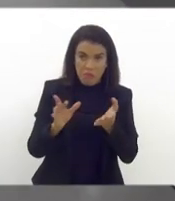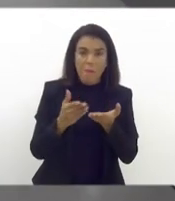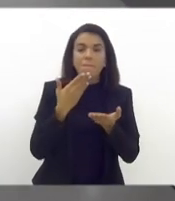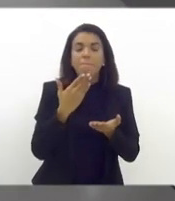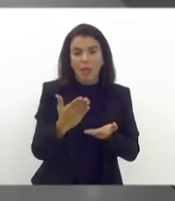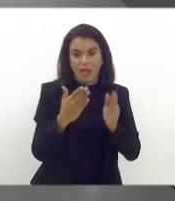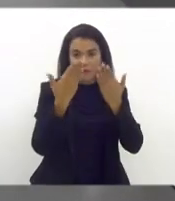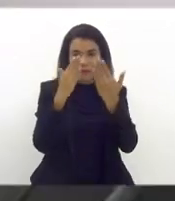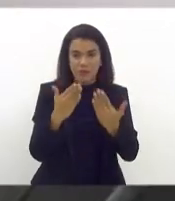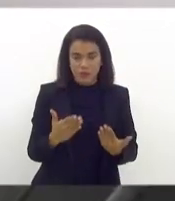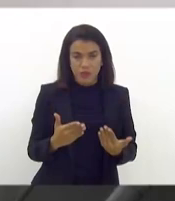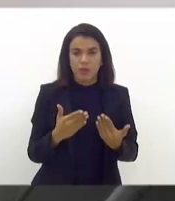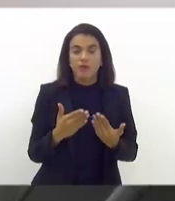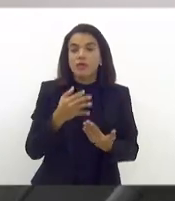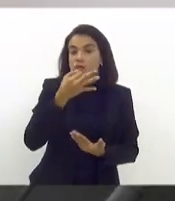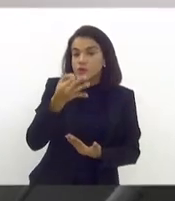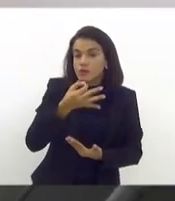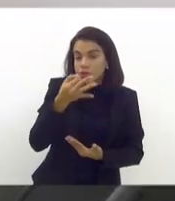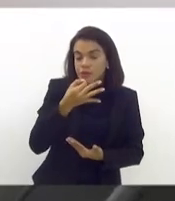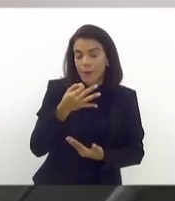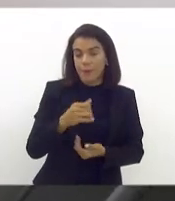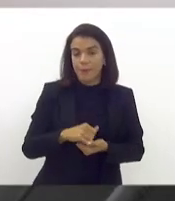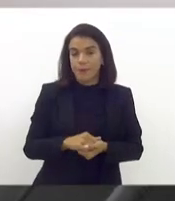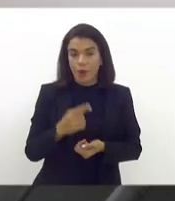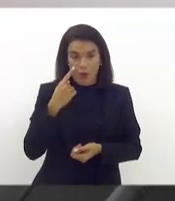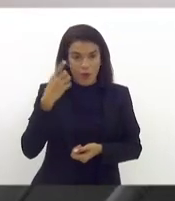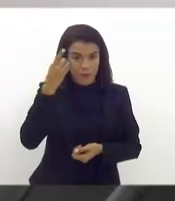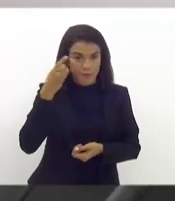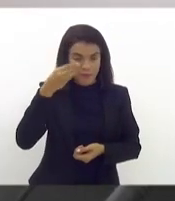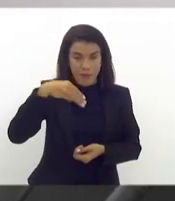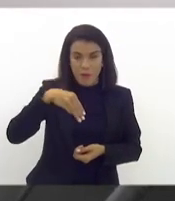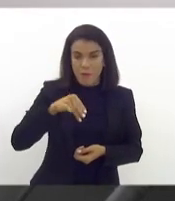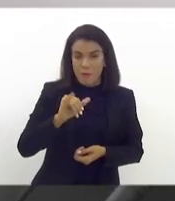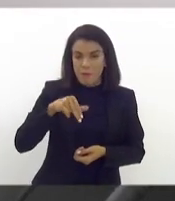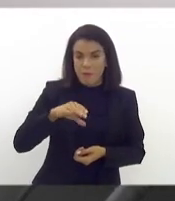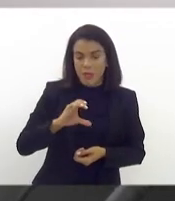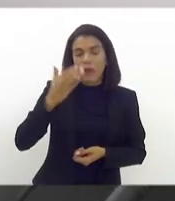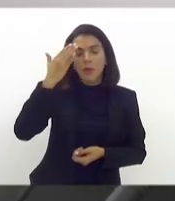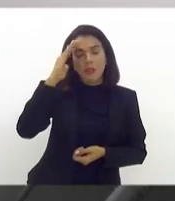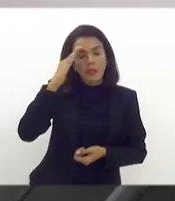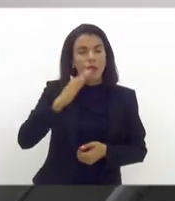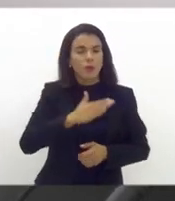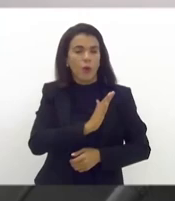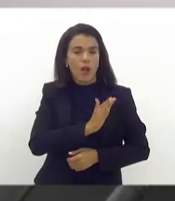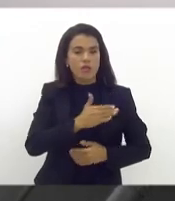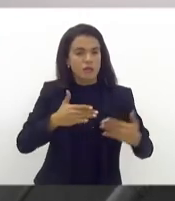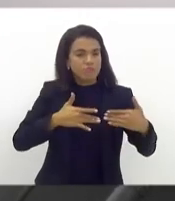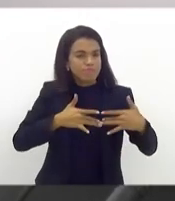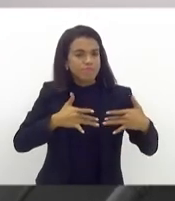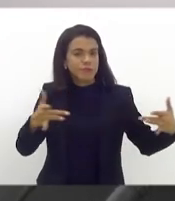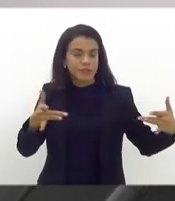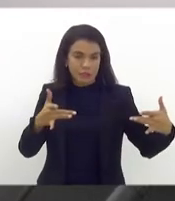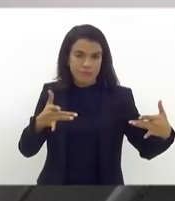para analisar? Eu vou encaminhar uma sugestão, que é o seguinte, deputado Mink. De fato, eu entendo de coração aberto todas as razões aduzidas